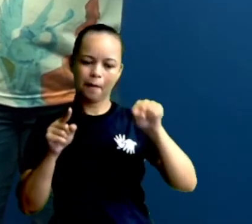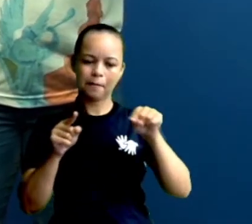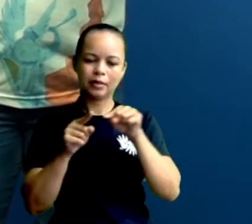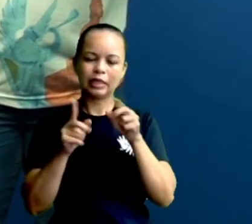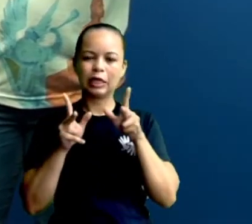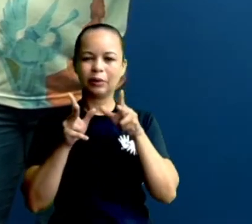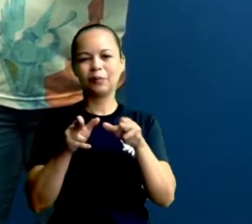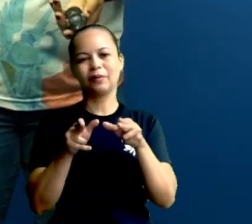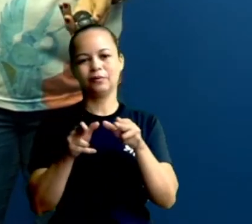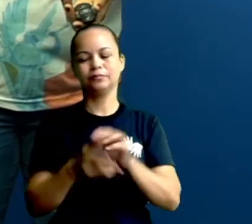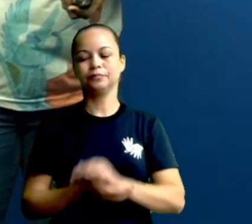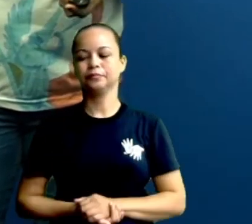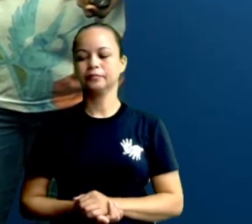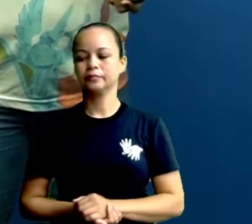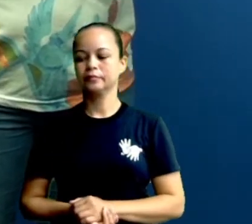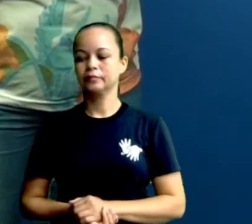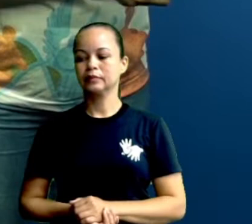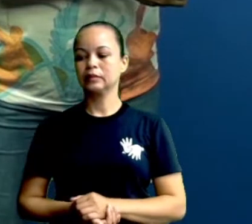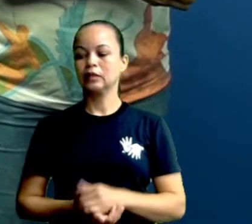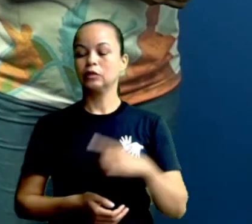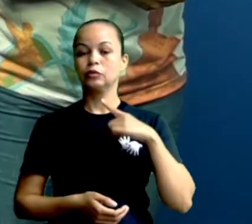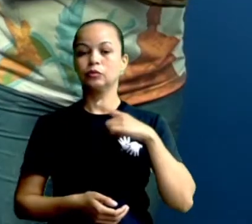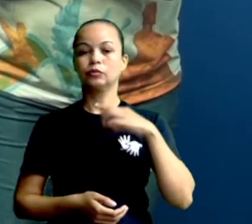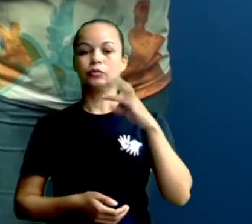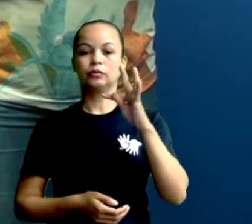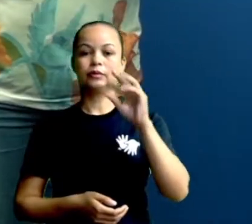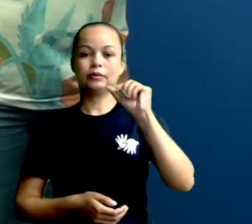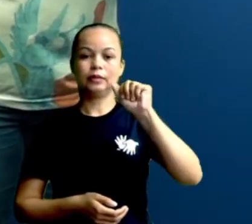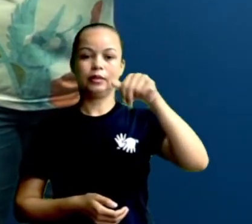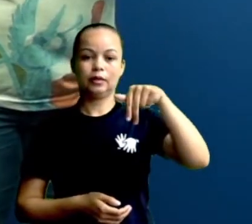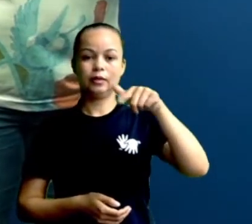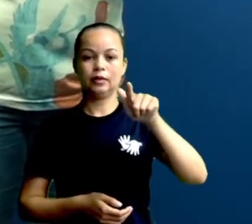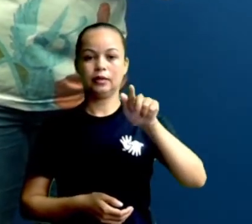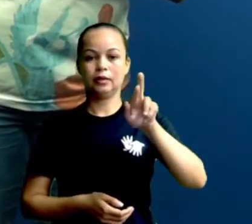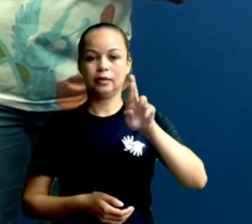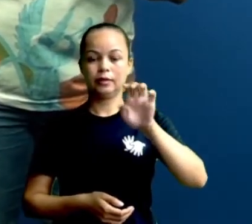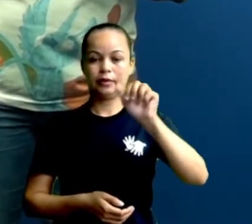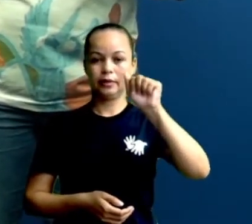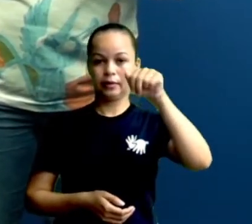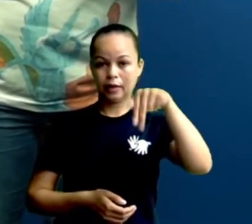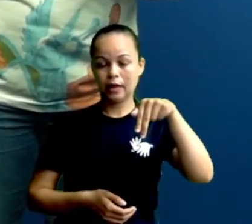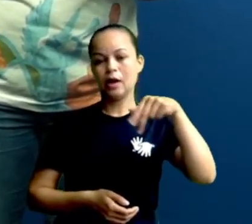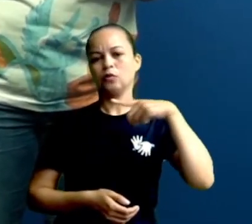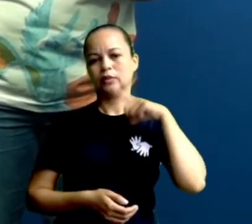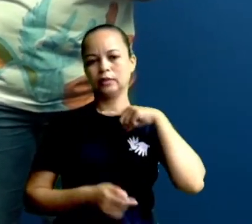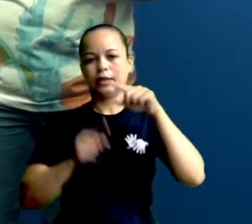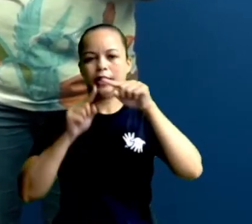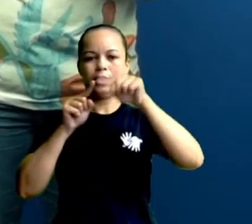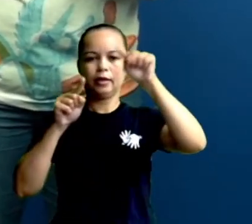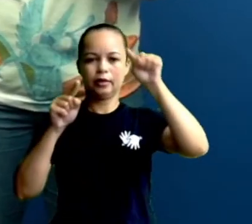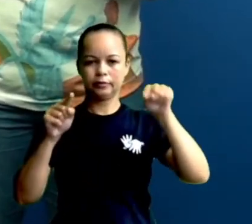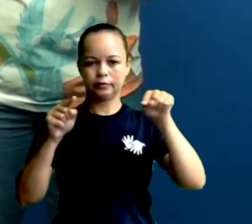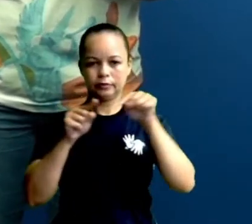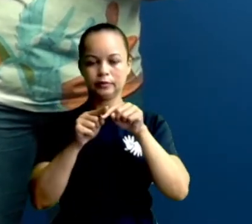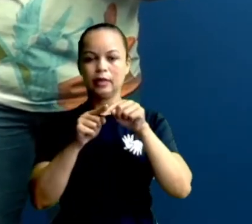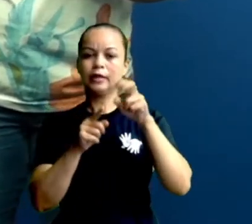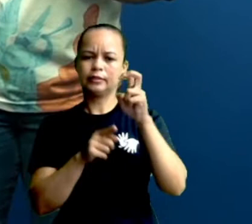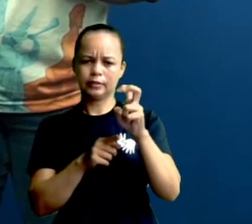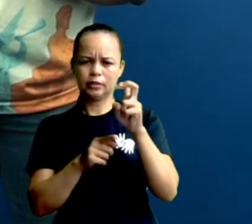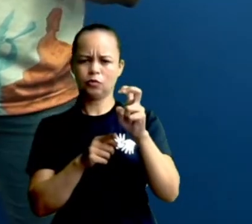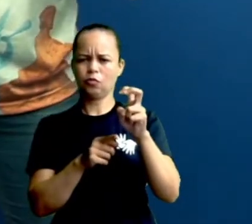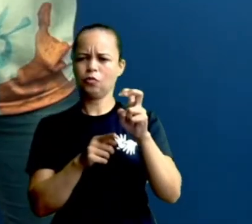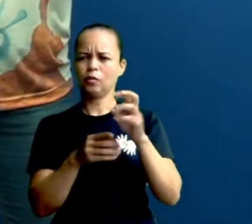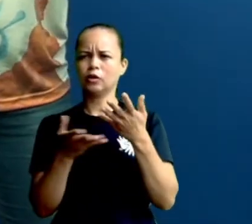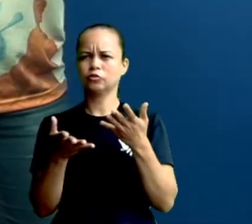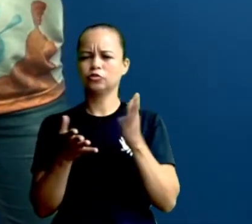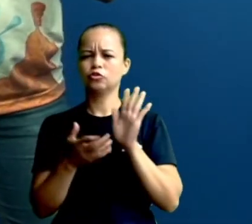Quando eu faço essa... E no Tangram sempre virá 5 triângulos, em que 2 triângulos grandes. Eu acho que até eu já trouxe aqui para uma